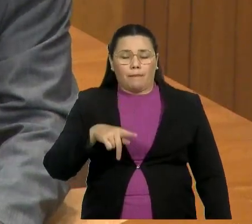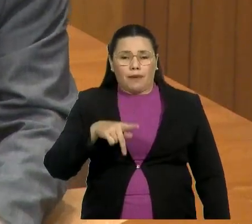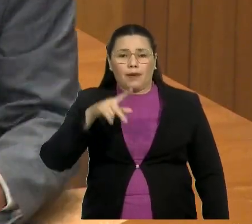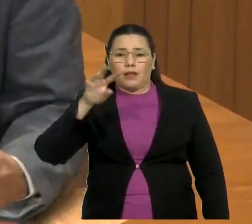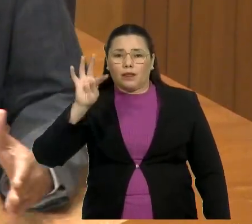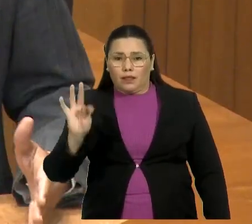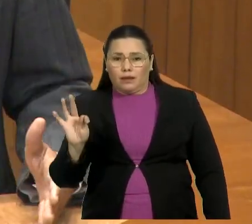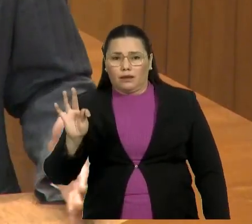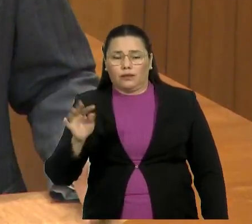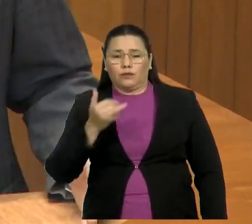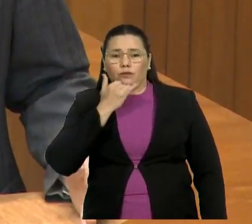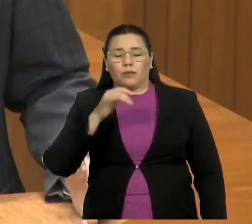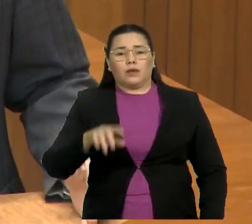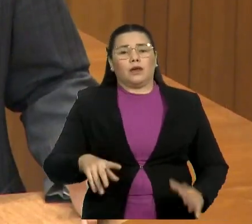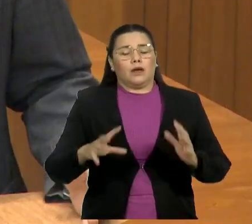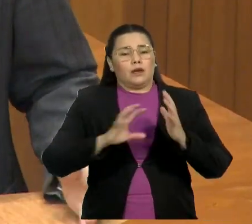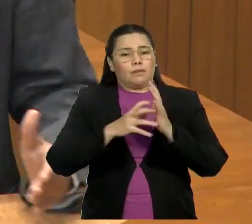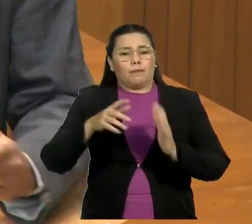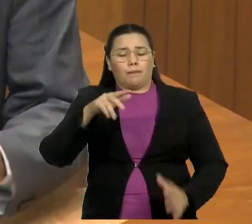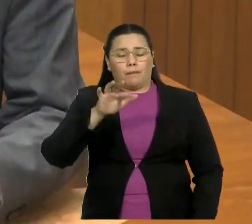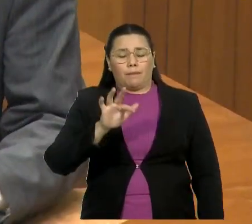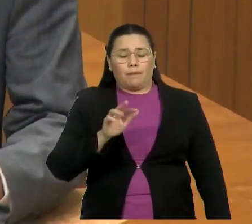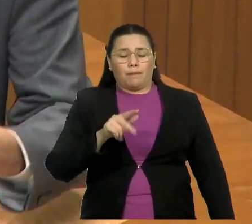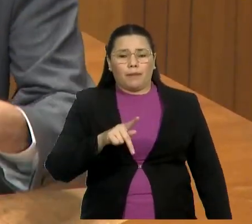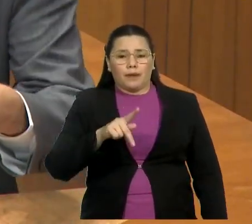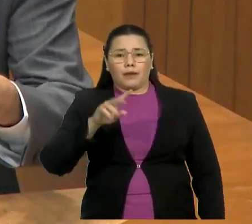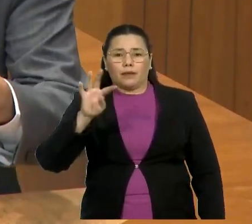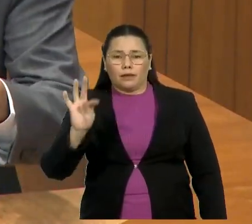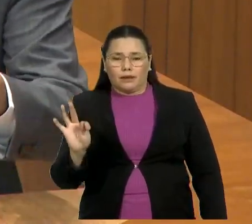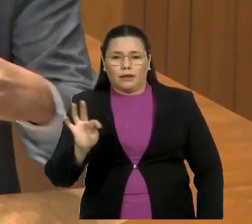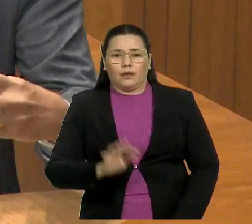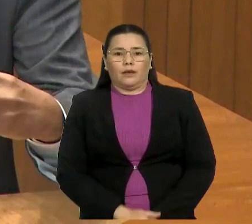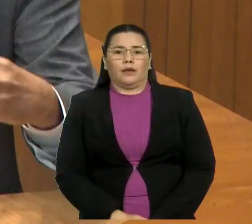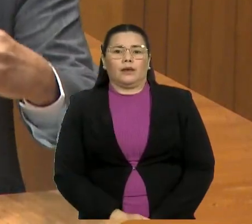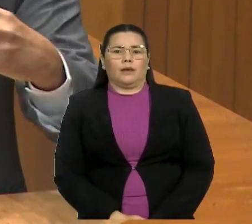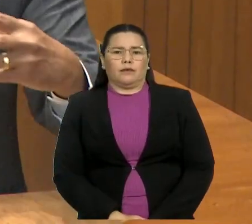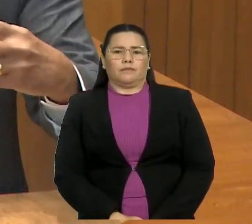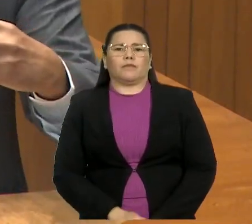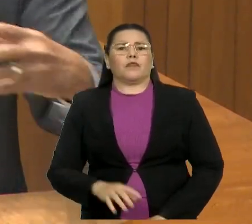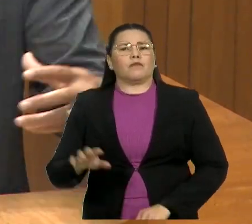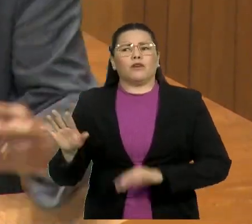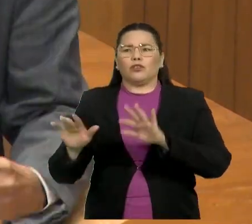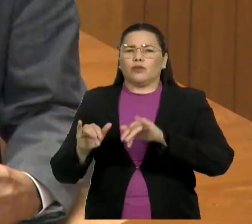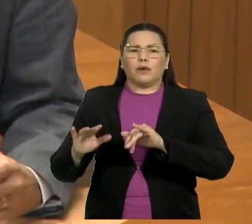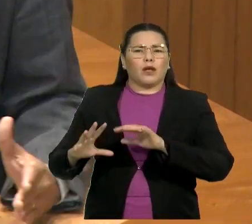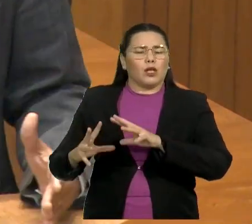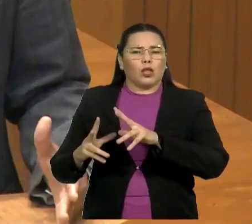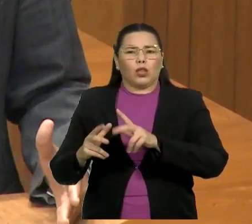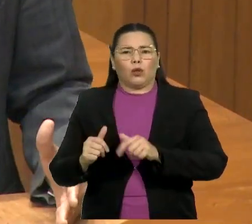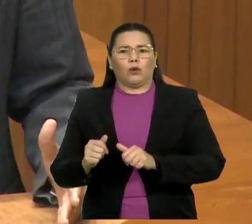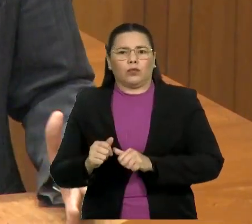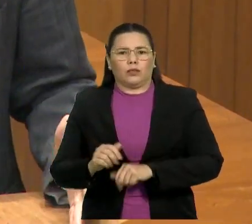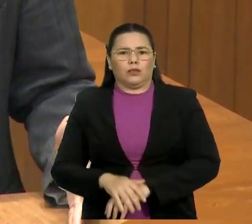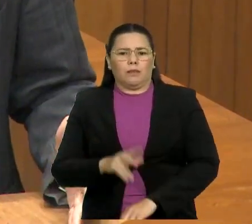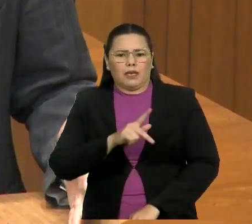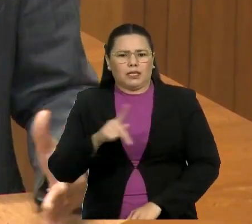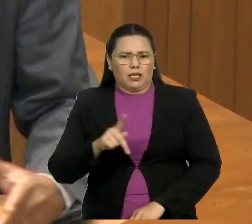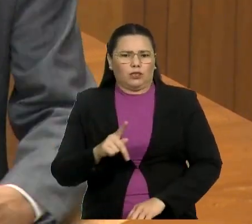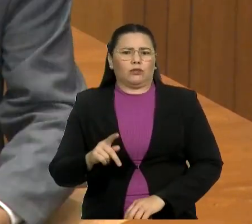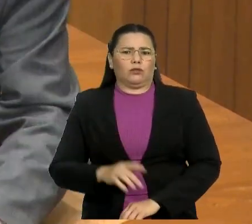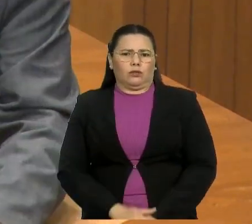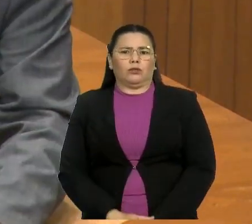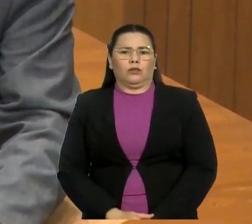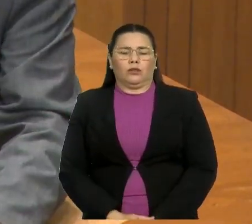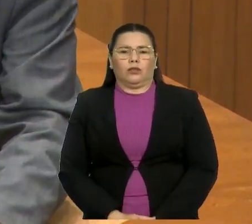reunirá com a nossa militância, terá um momento que reunirá com a Federação Brasil